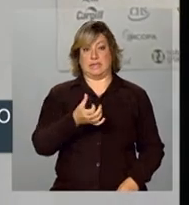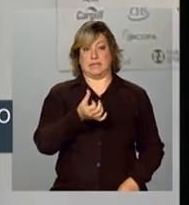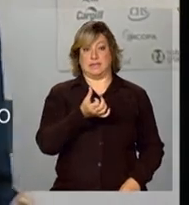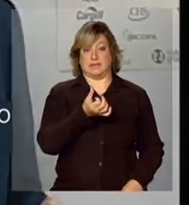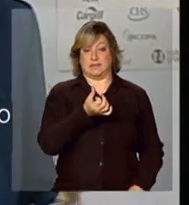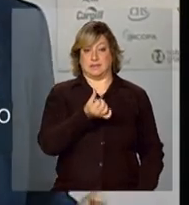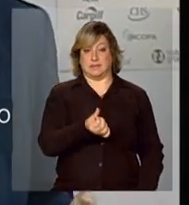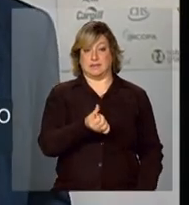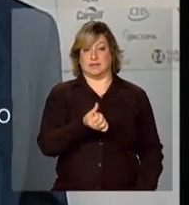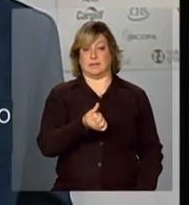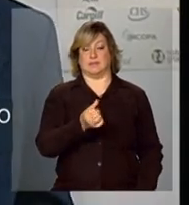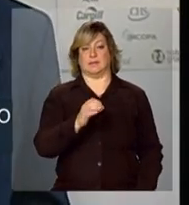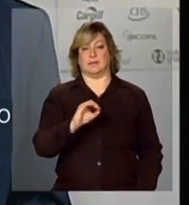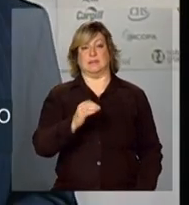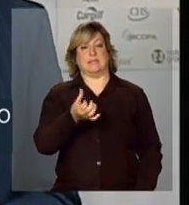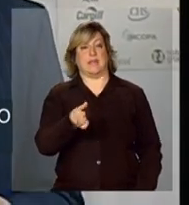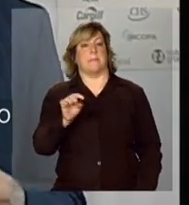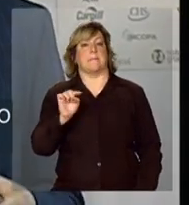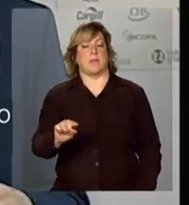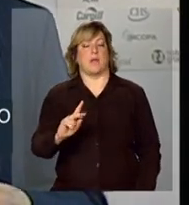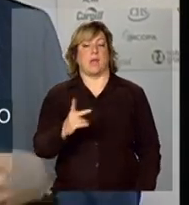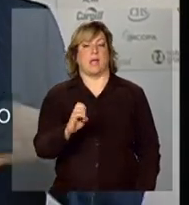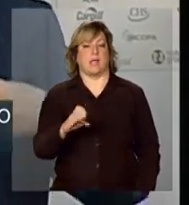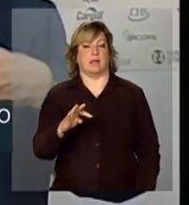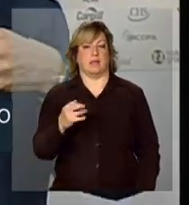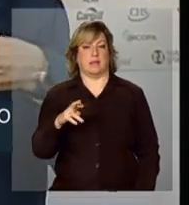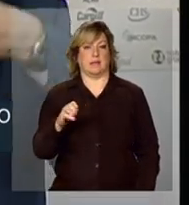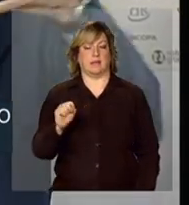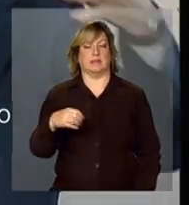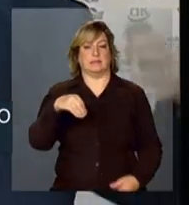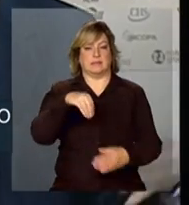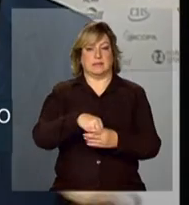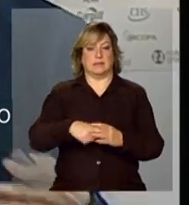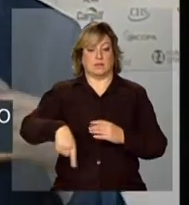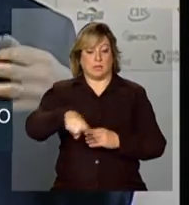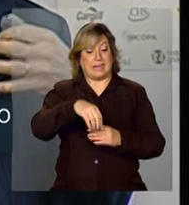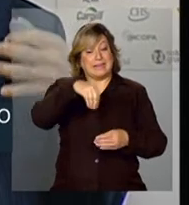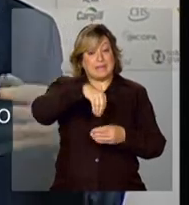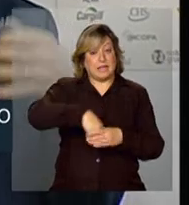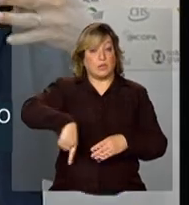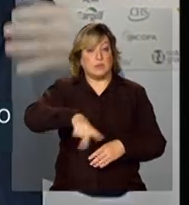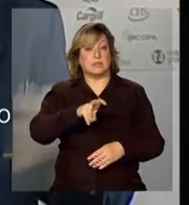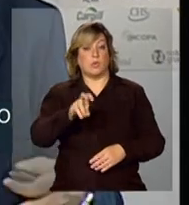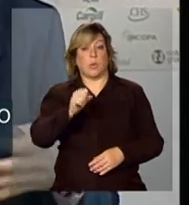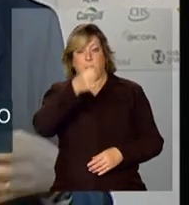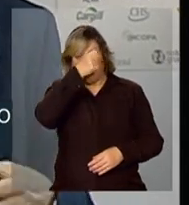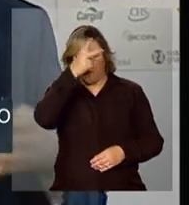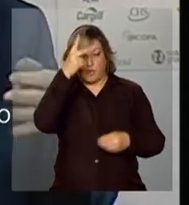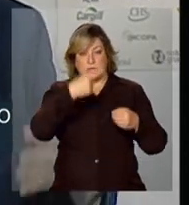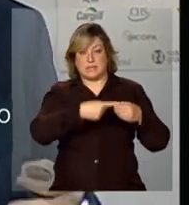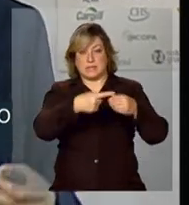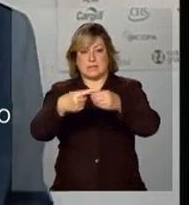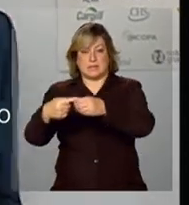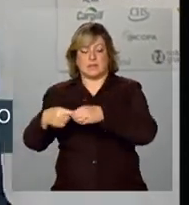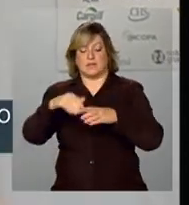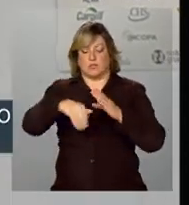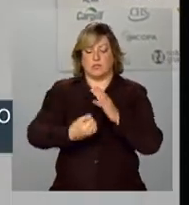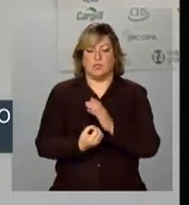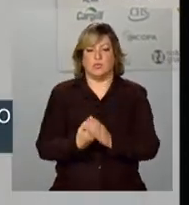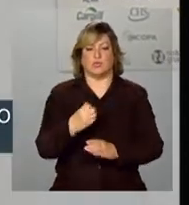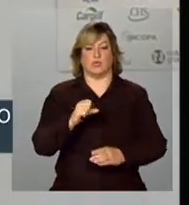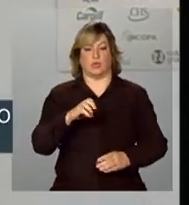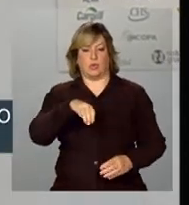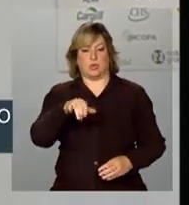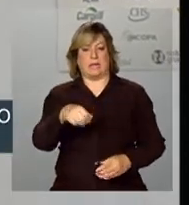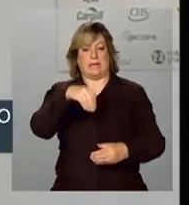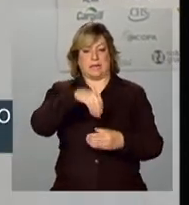606 mil hectares de desflorestamento dentro daqueles 58 municípios que plantam soja, que produzem soja dentro do